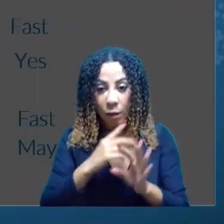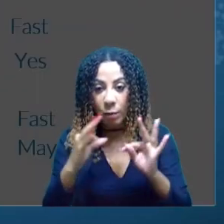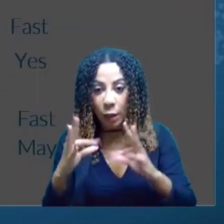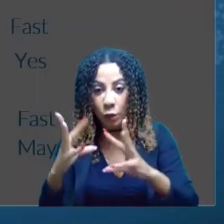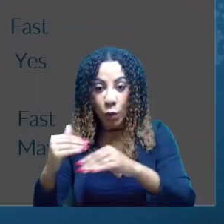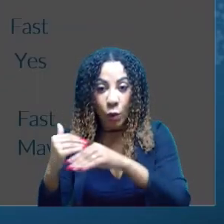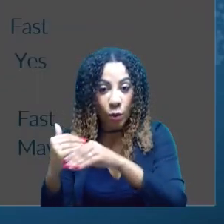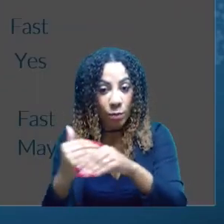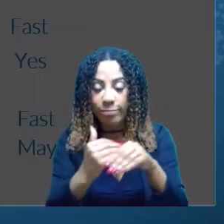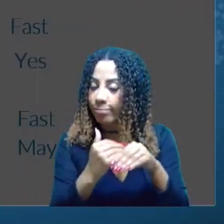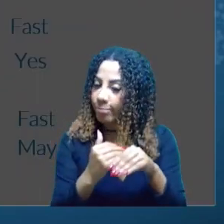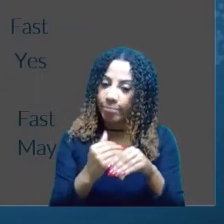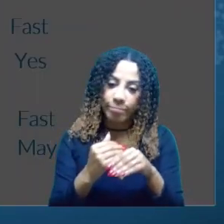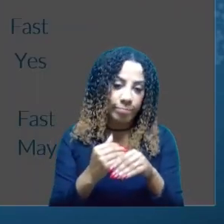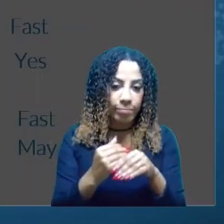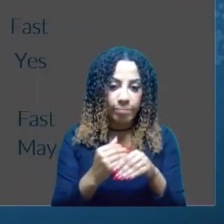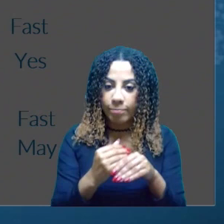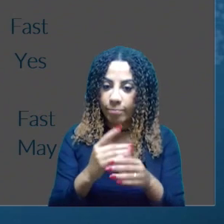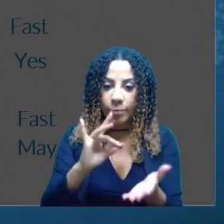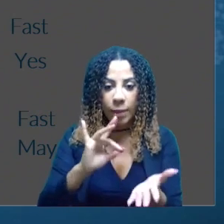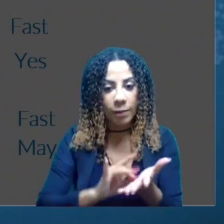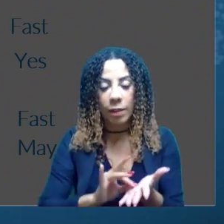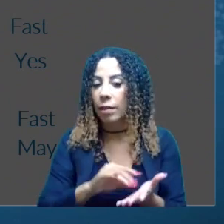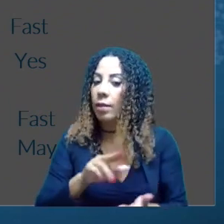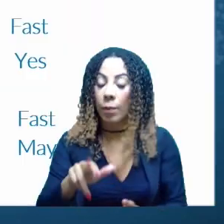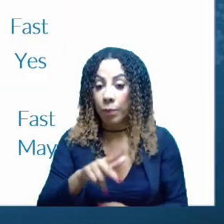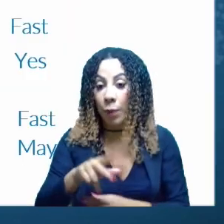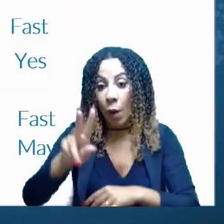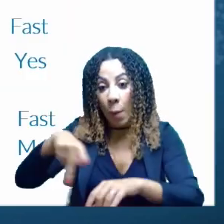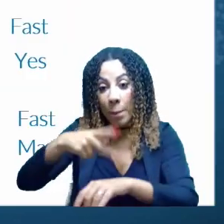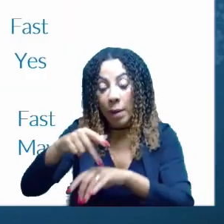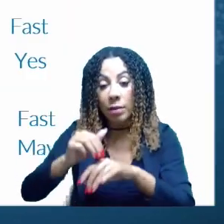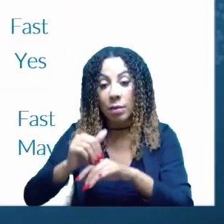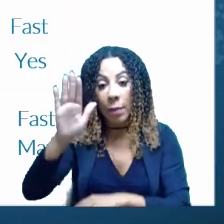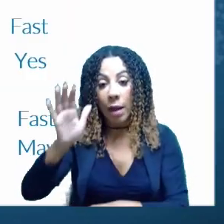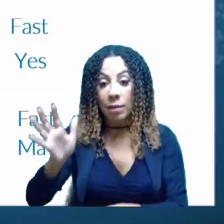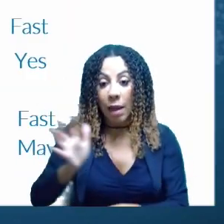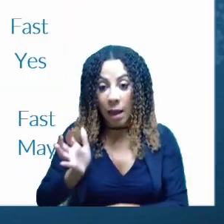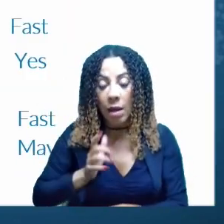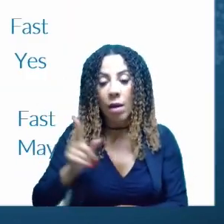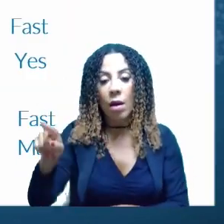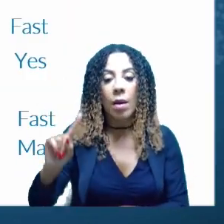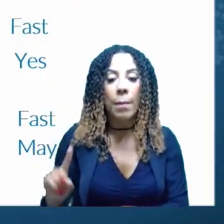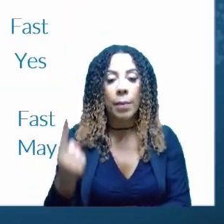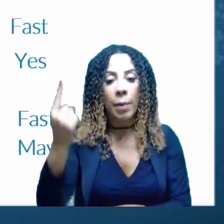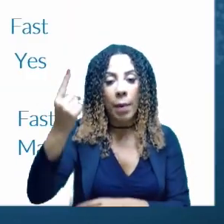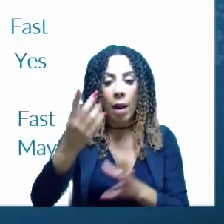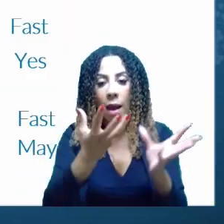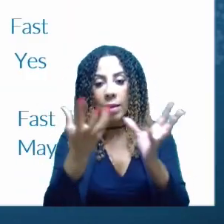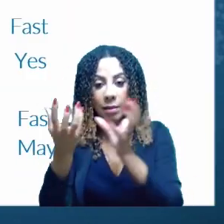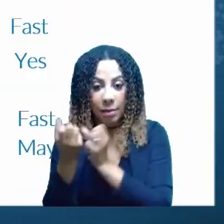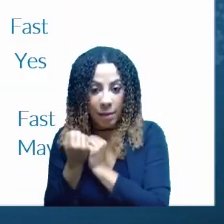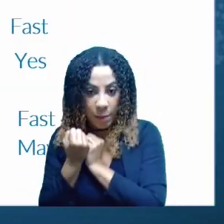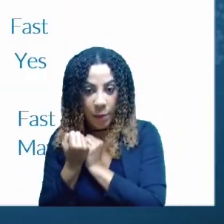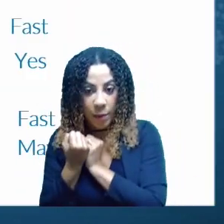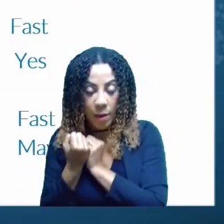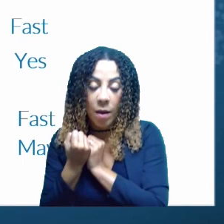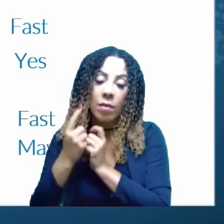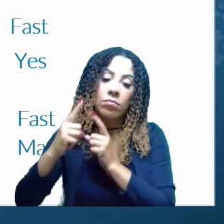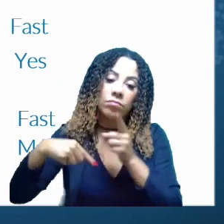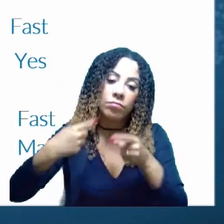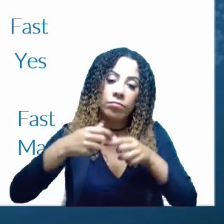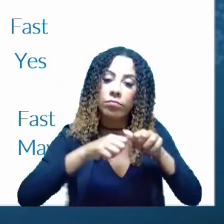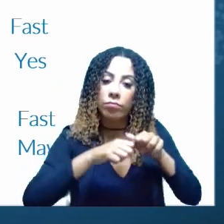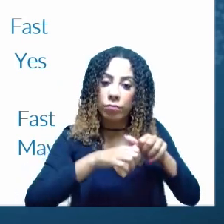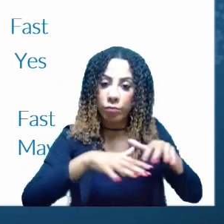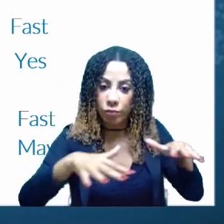O Ocidente, realmente, os países industrializados mais ricos receberam a vacina com muito mais rapidez. No futuro, nós teremos mais velocidade, mas ainda assim não